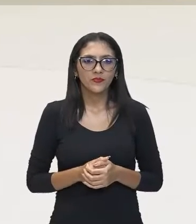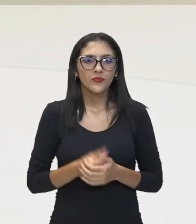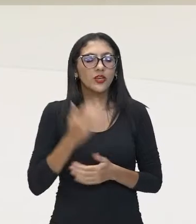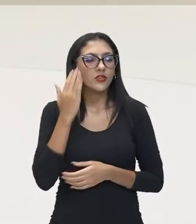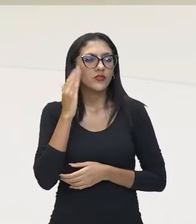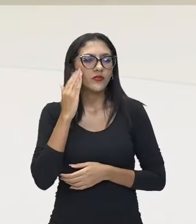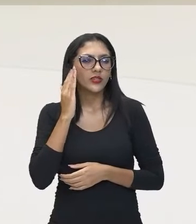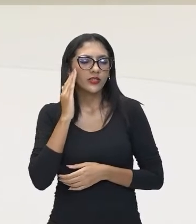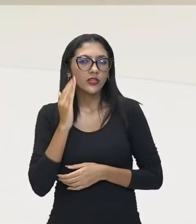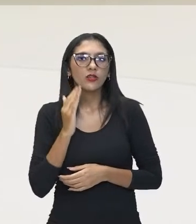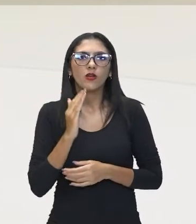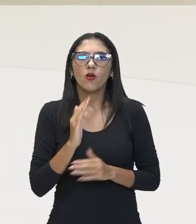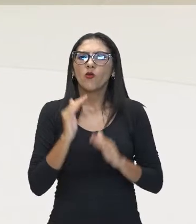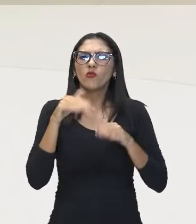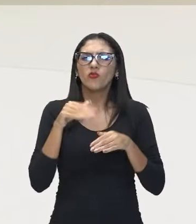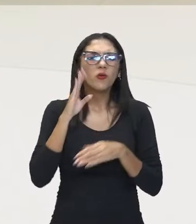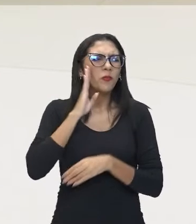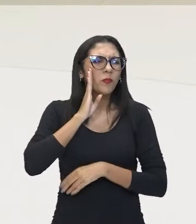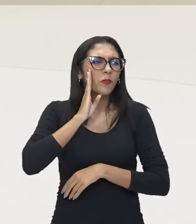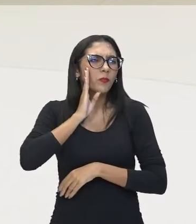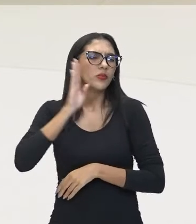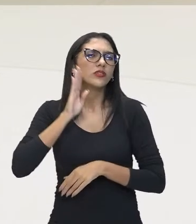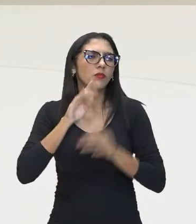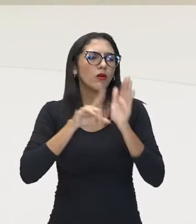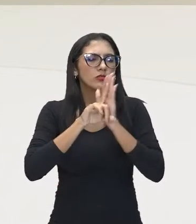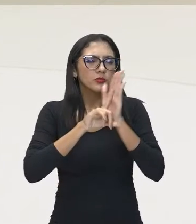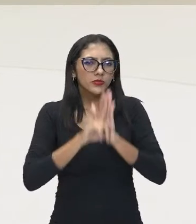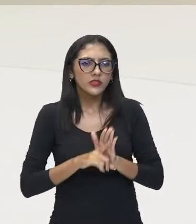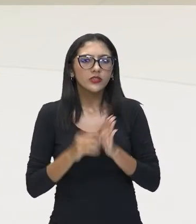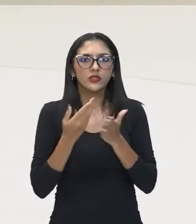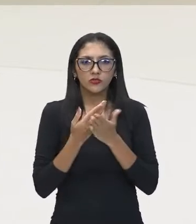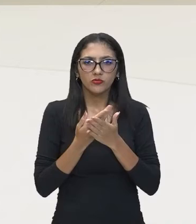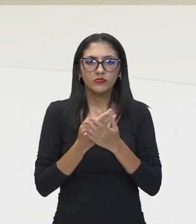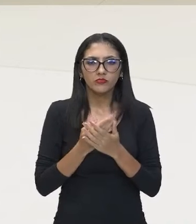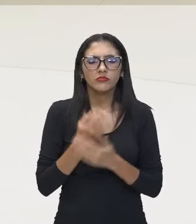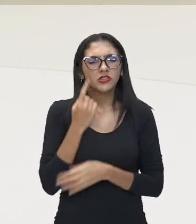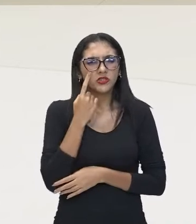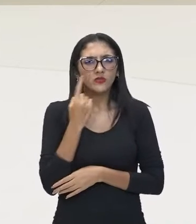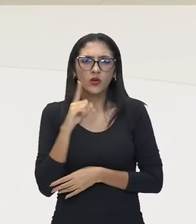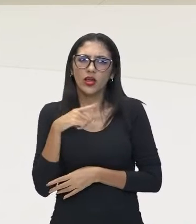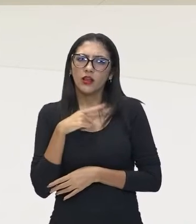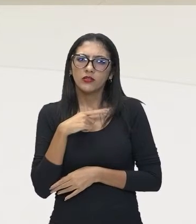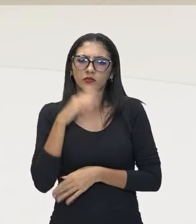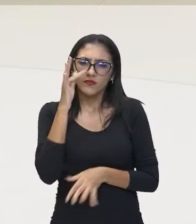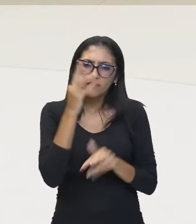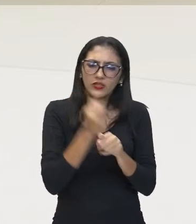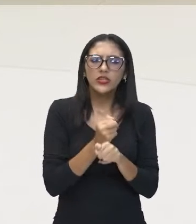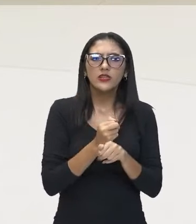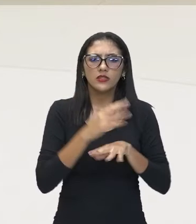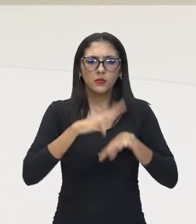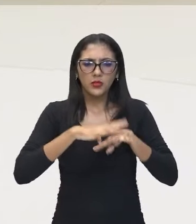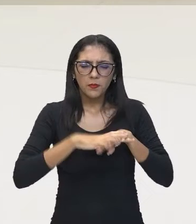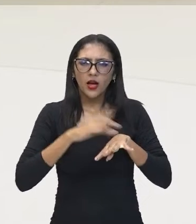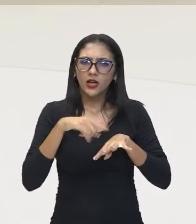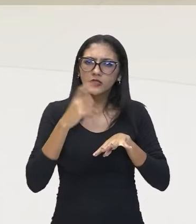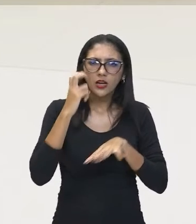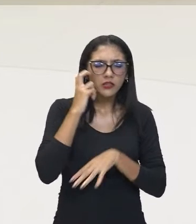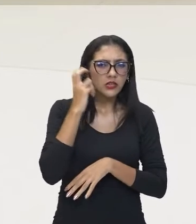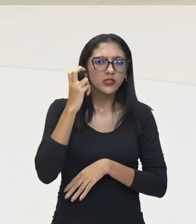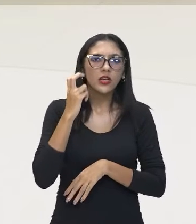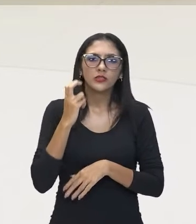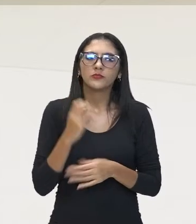sua formação acadêmica, né? A gente já viu que ela se formou em física, em matemática, e aí ela continuou seus